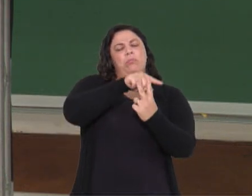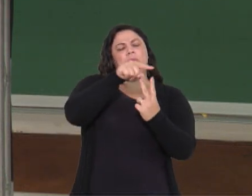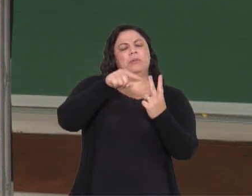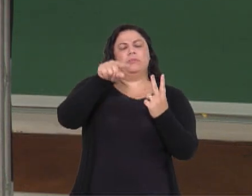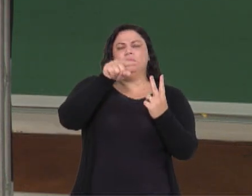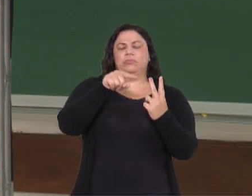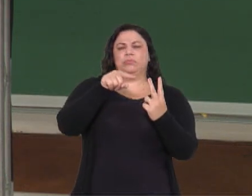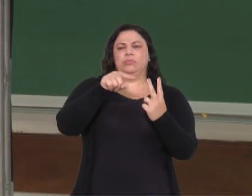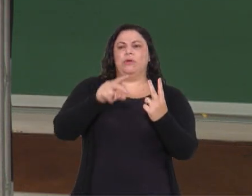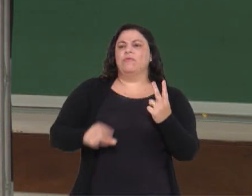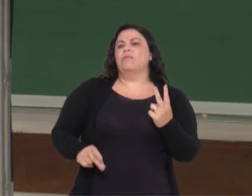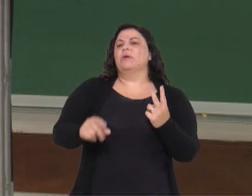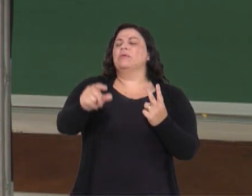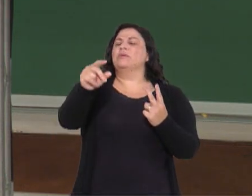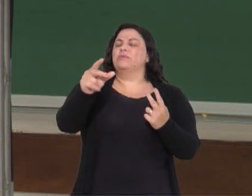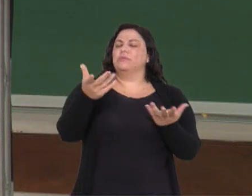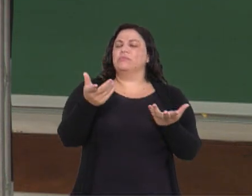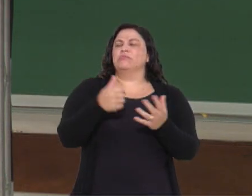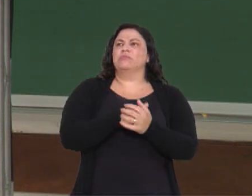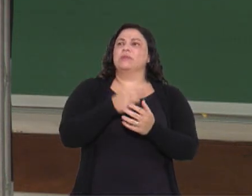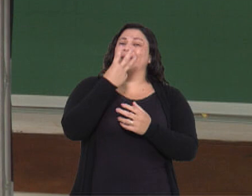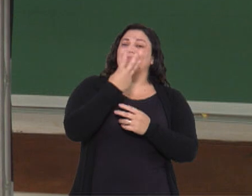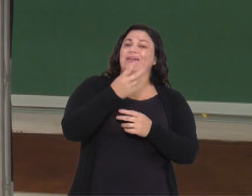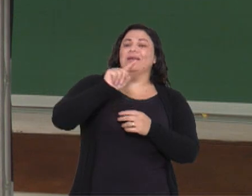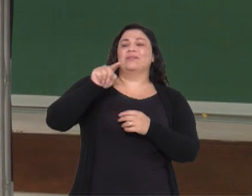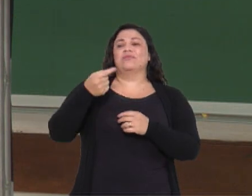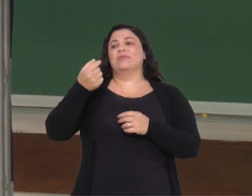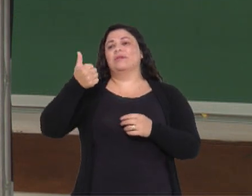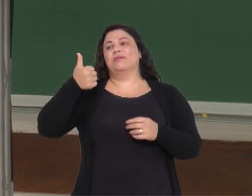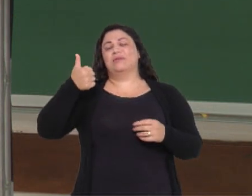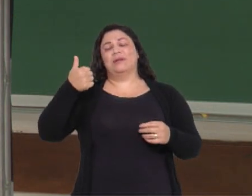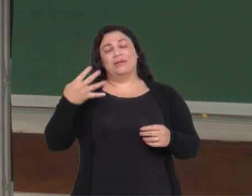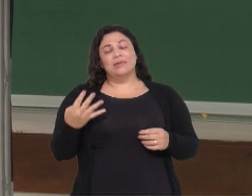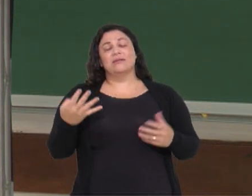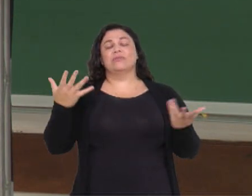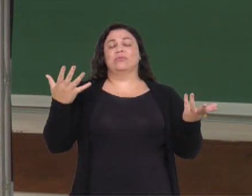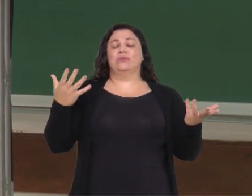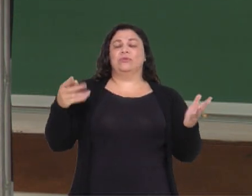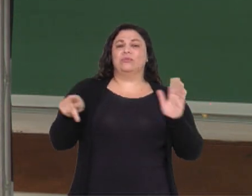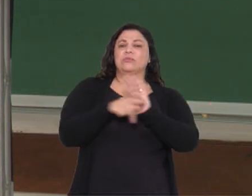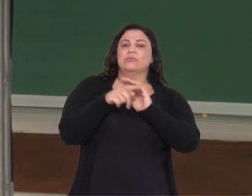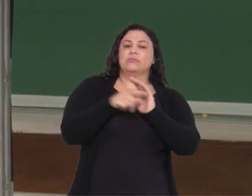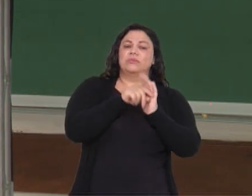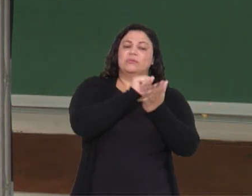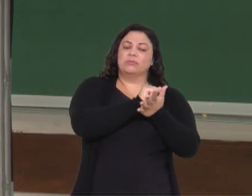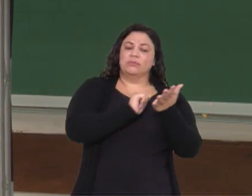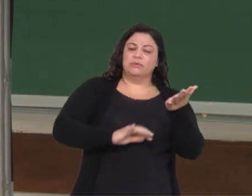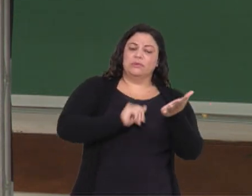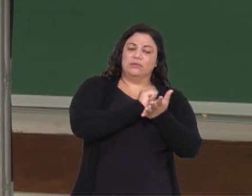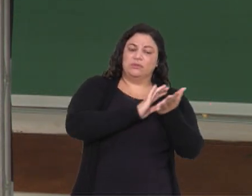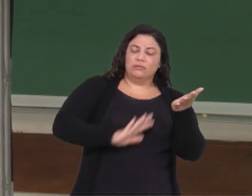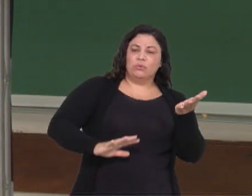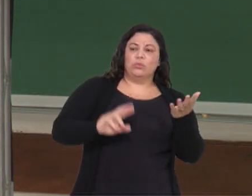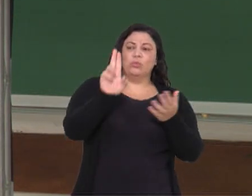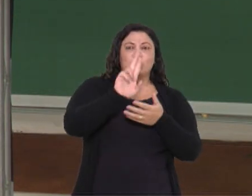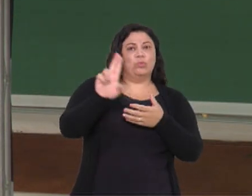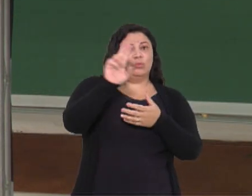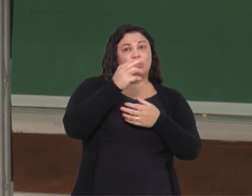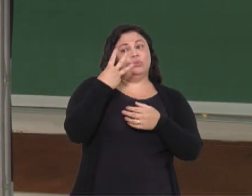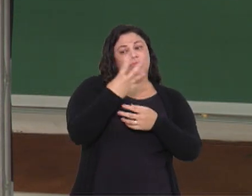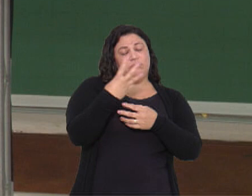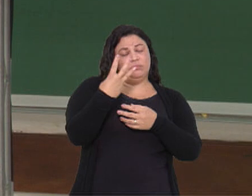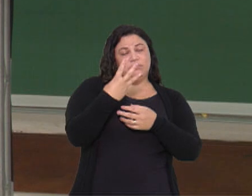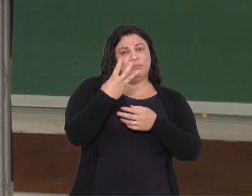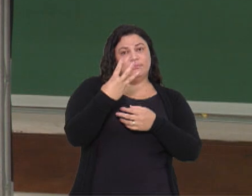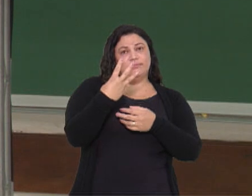infinito, né? A gente normalmente usa 3,14. Ou, às vezes, no próprio exercício, a gente usa o 3. Isso depende do que ele